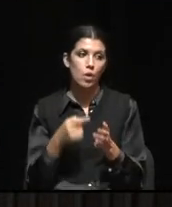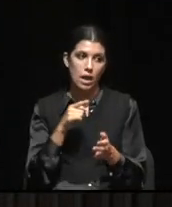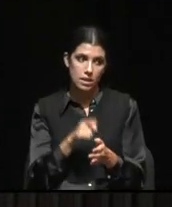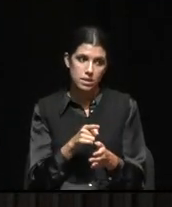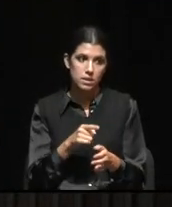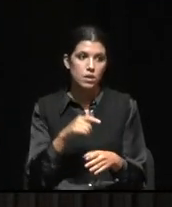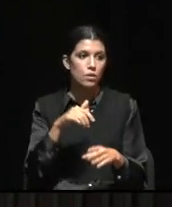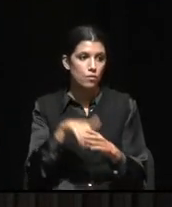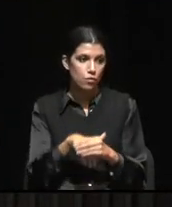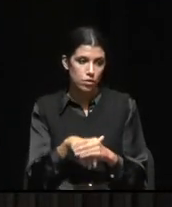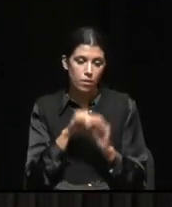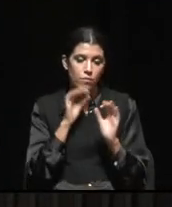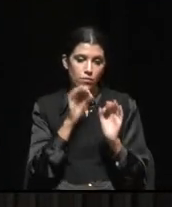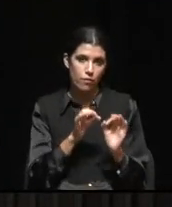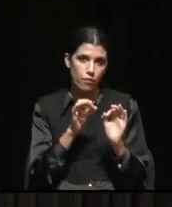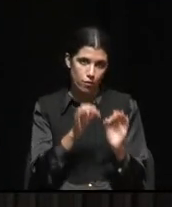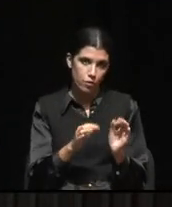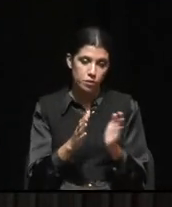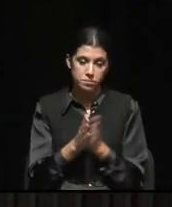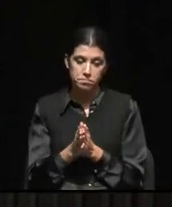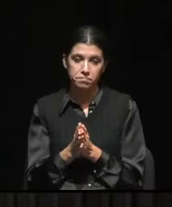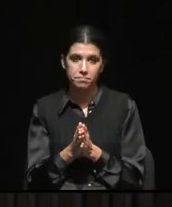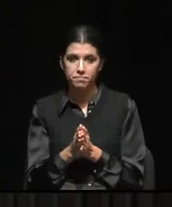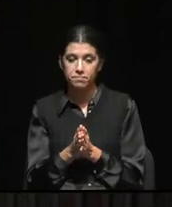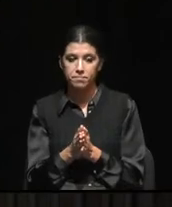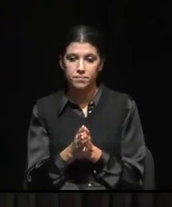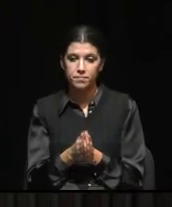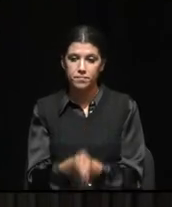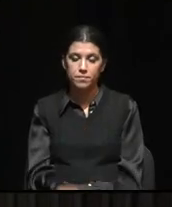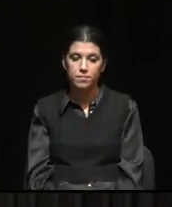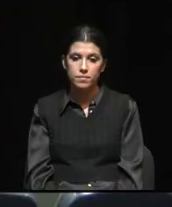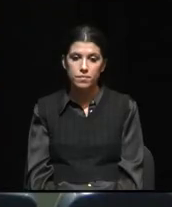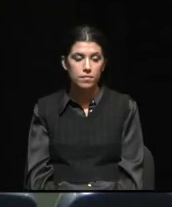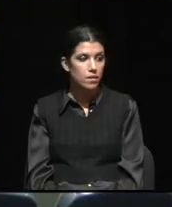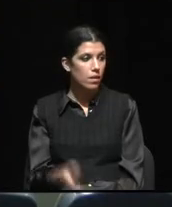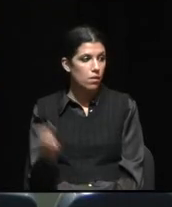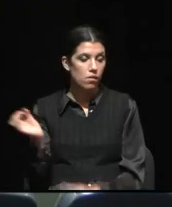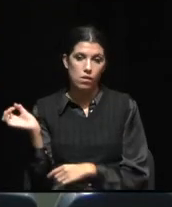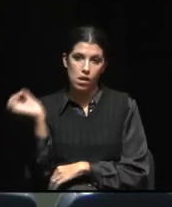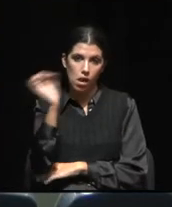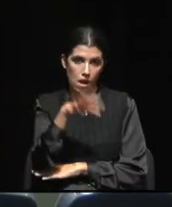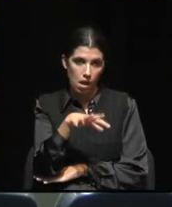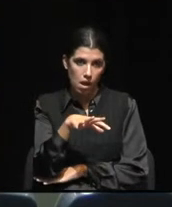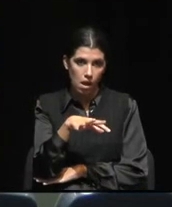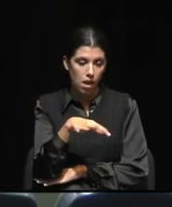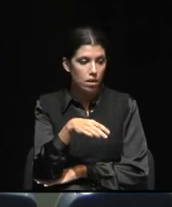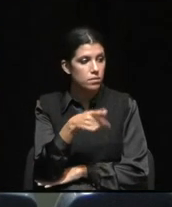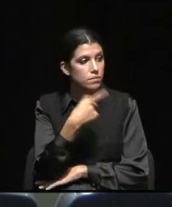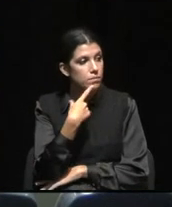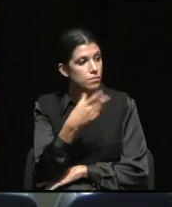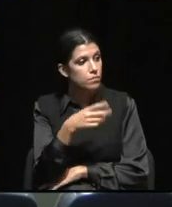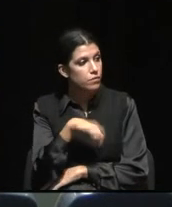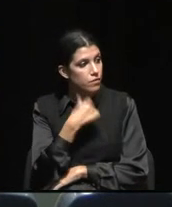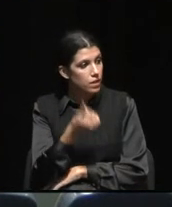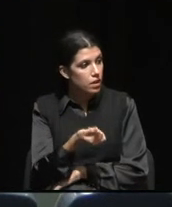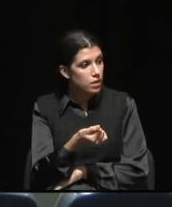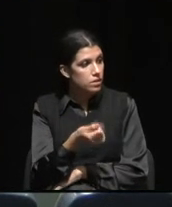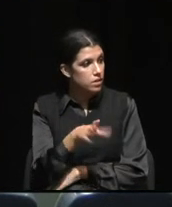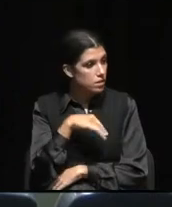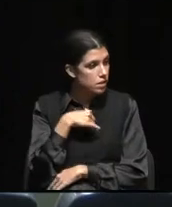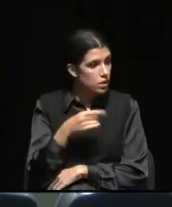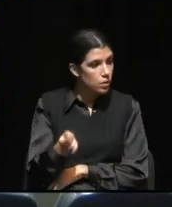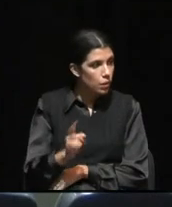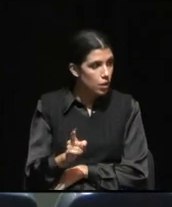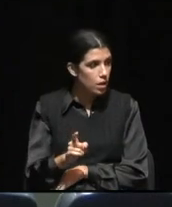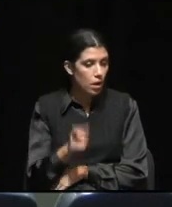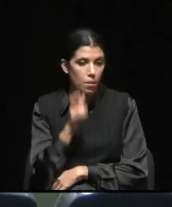o o voto do partido lista aos verdes é uma sugestão para saber se os verdes aceitam ou não colocar a